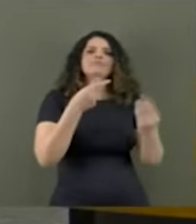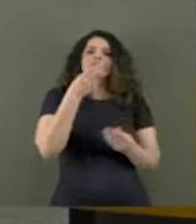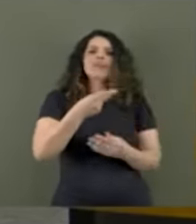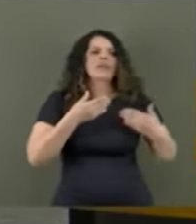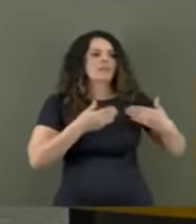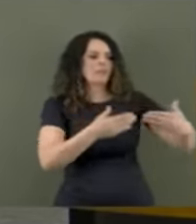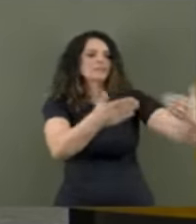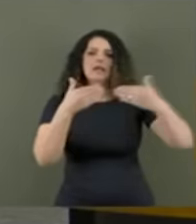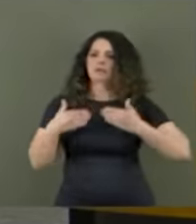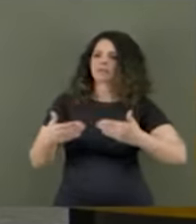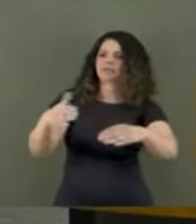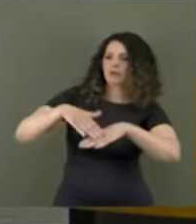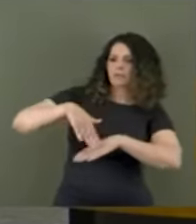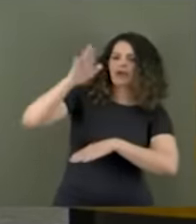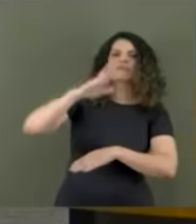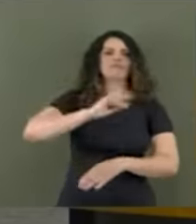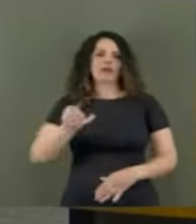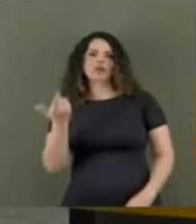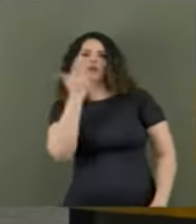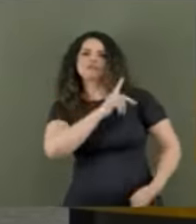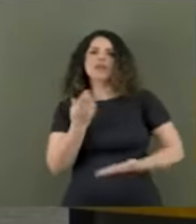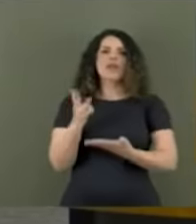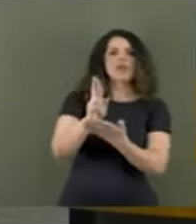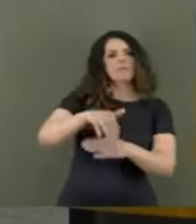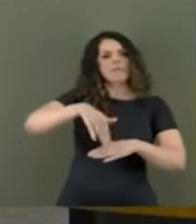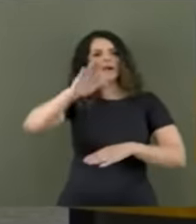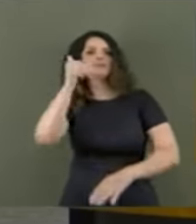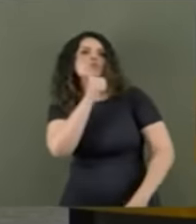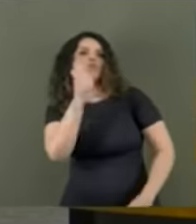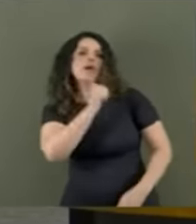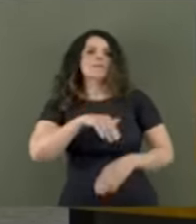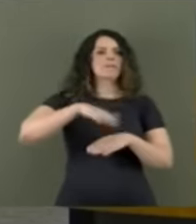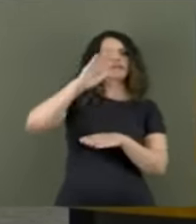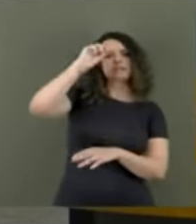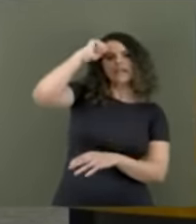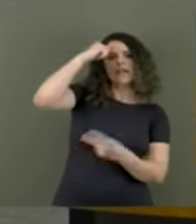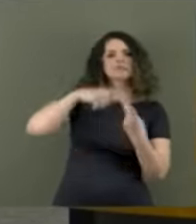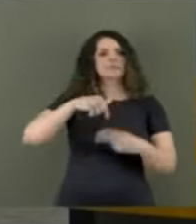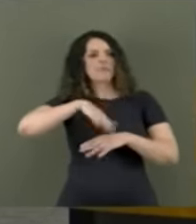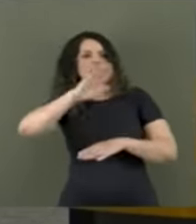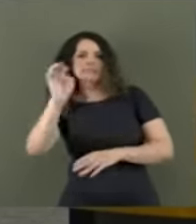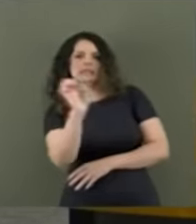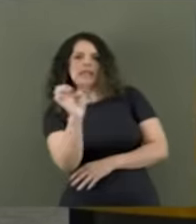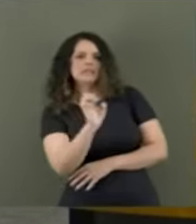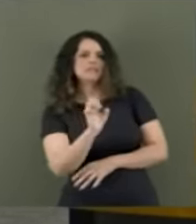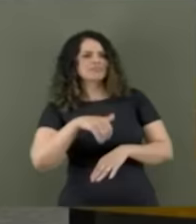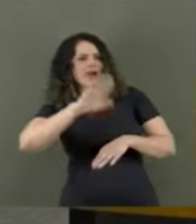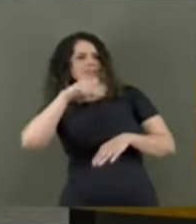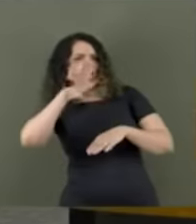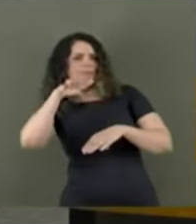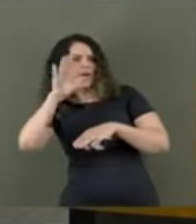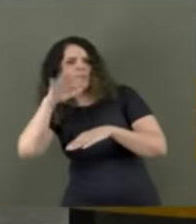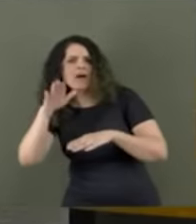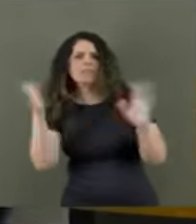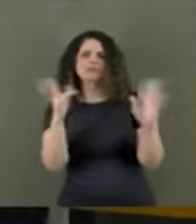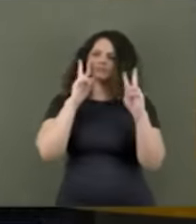Ministérios a gente ia ter mais representatividade íamos ter mais mulheres mais negros mais gays e o que a gente vê é que